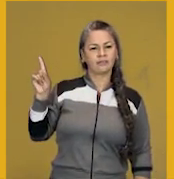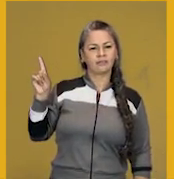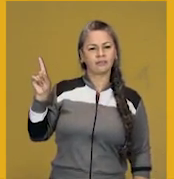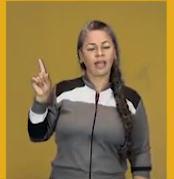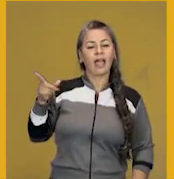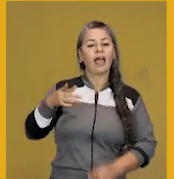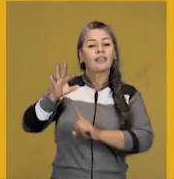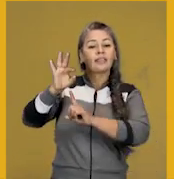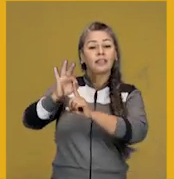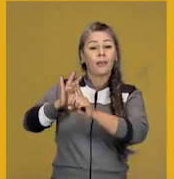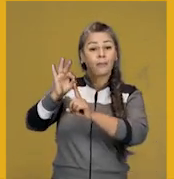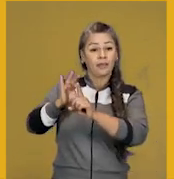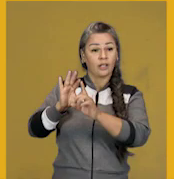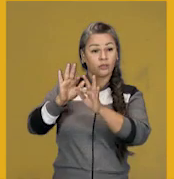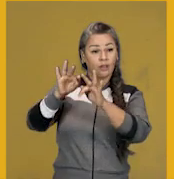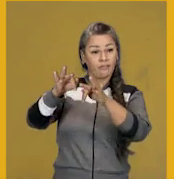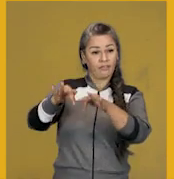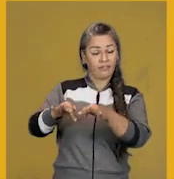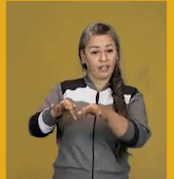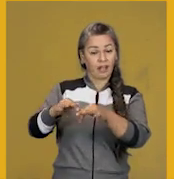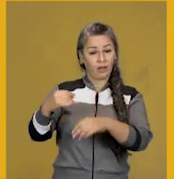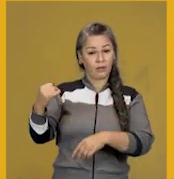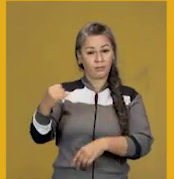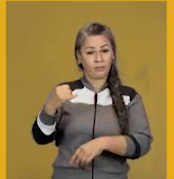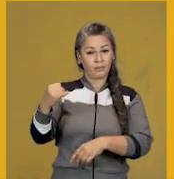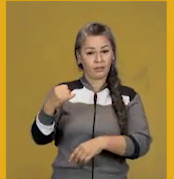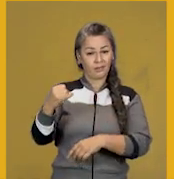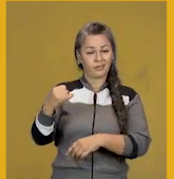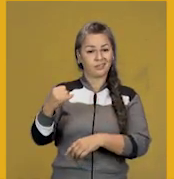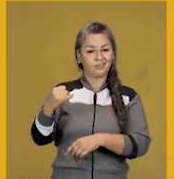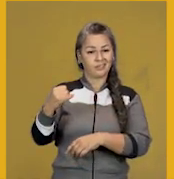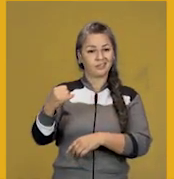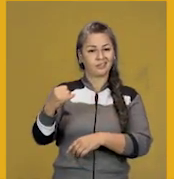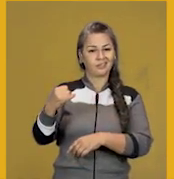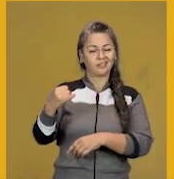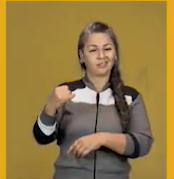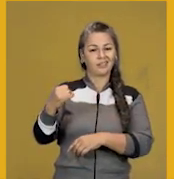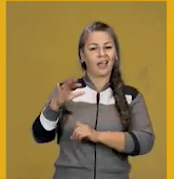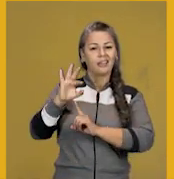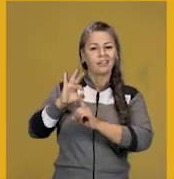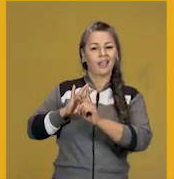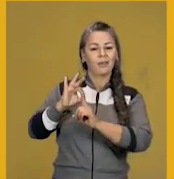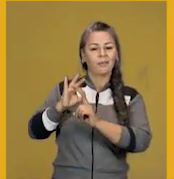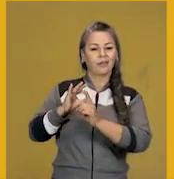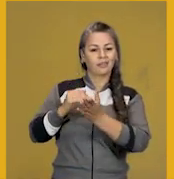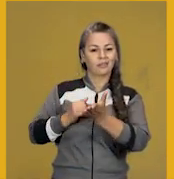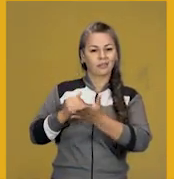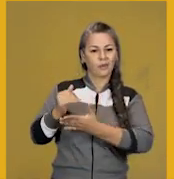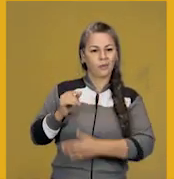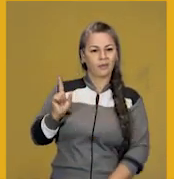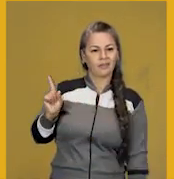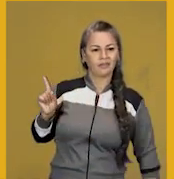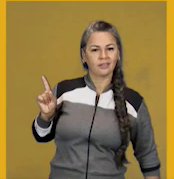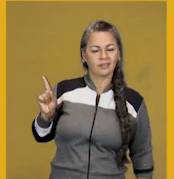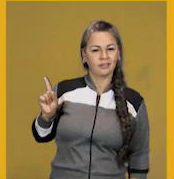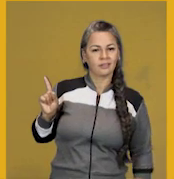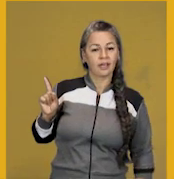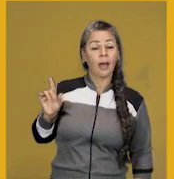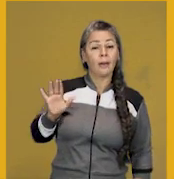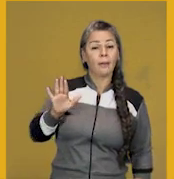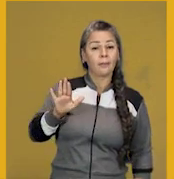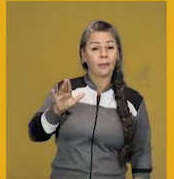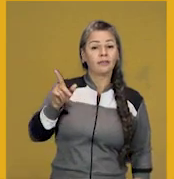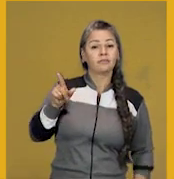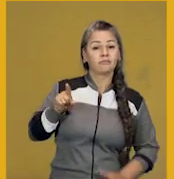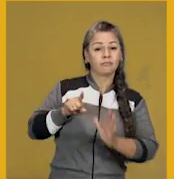temperatura final menos a temperatura inicial? Então, a pergunta do exercício é o valor da temperatura